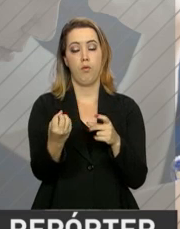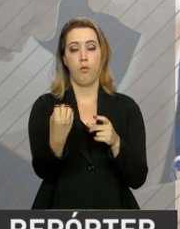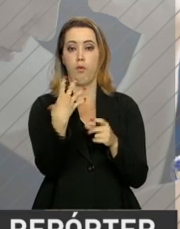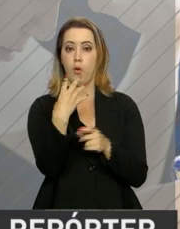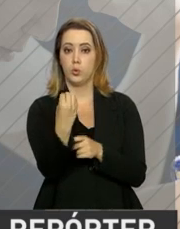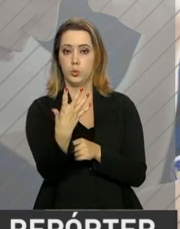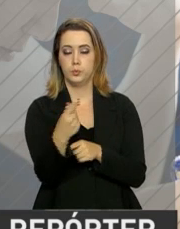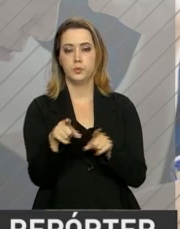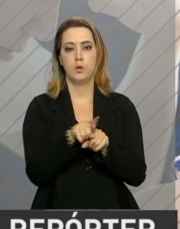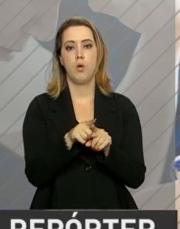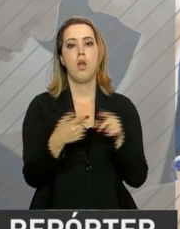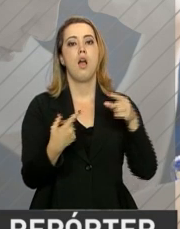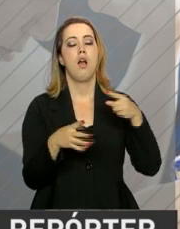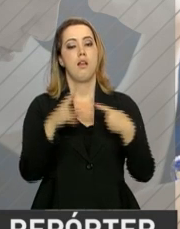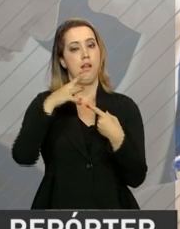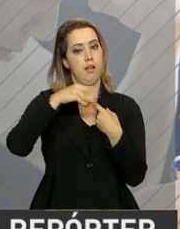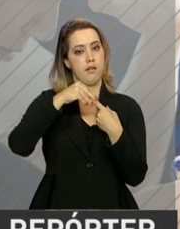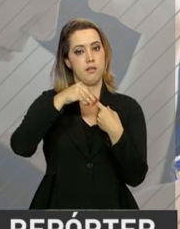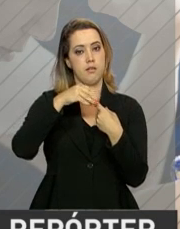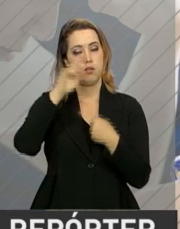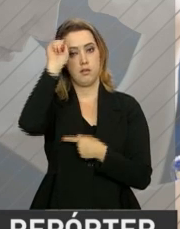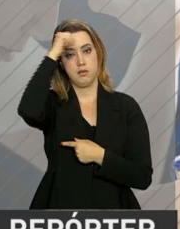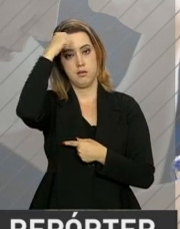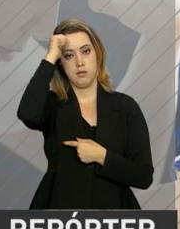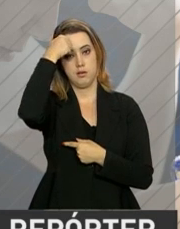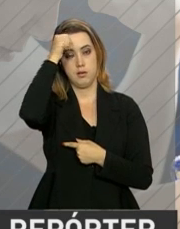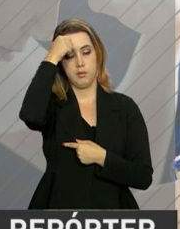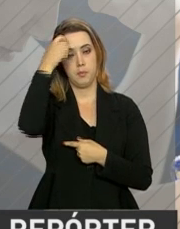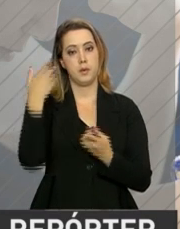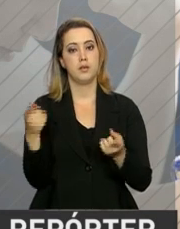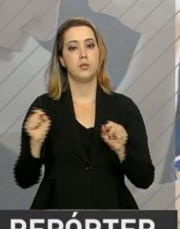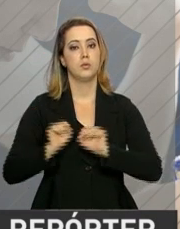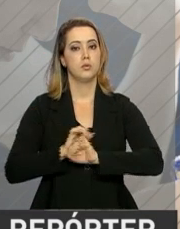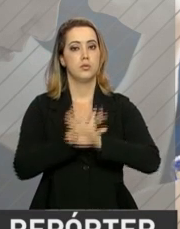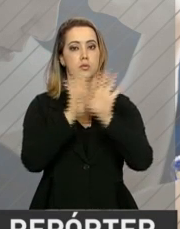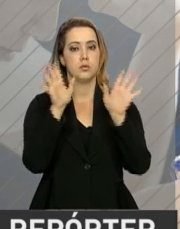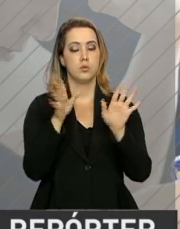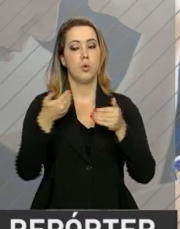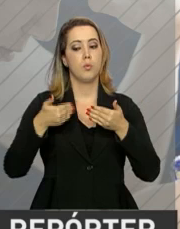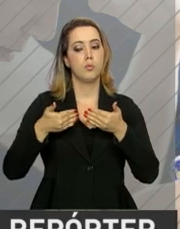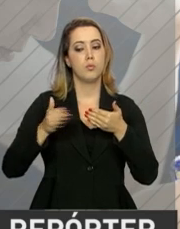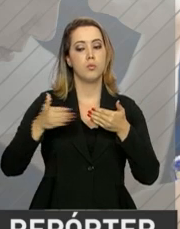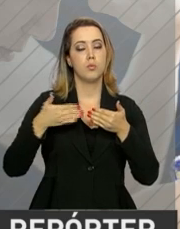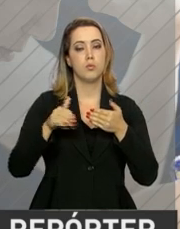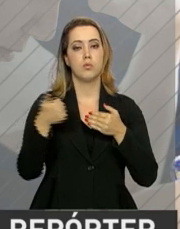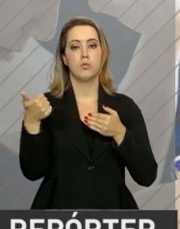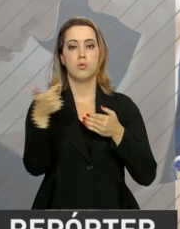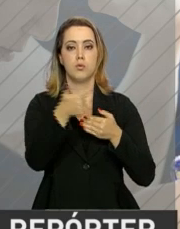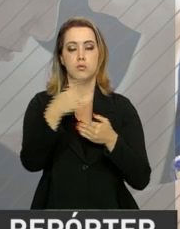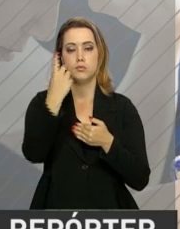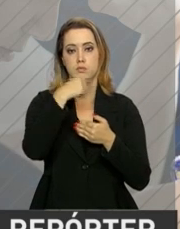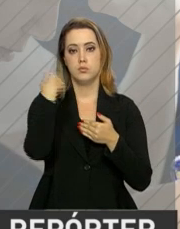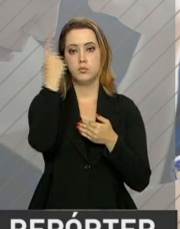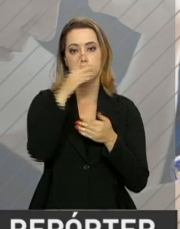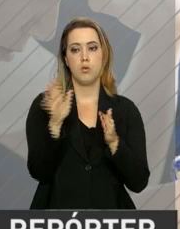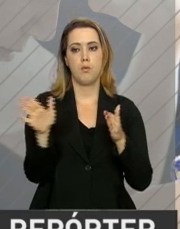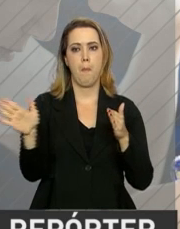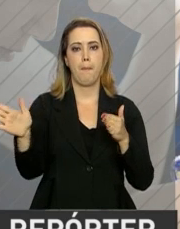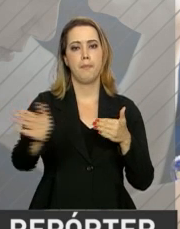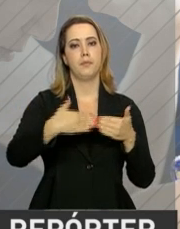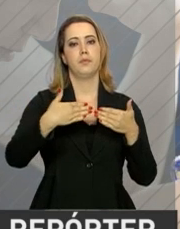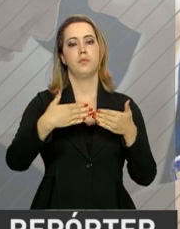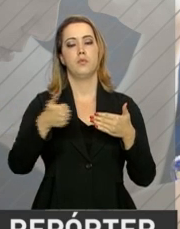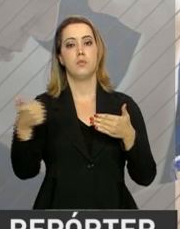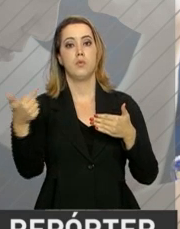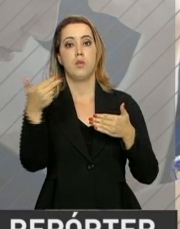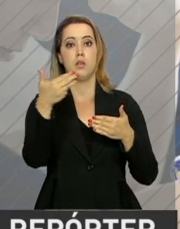ser preta e de material transparente os portões de acesso serão abertos às 12 horas e fechados às